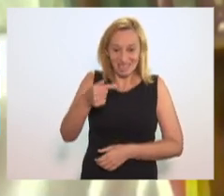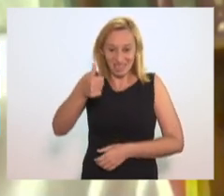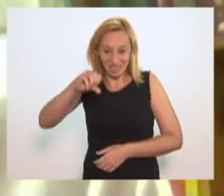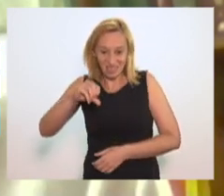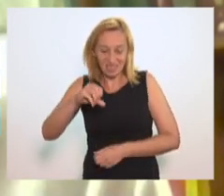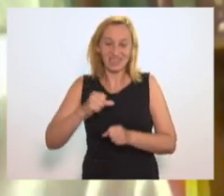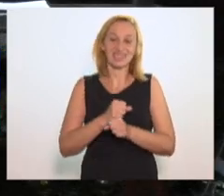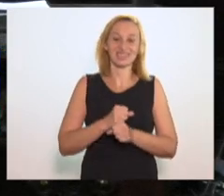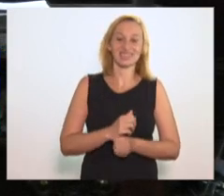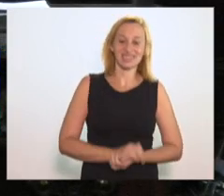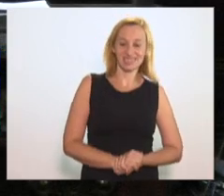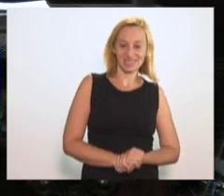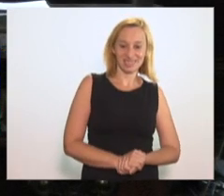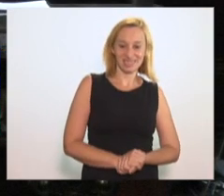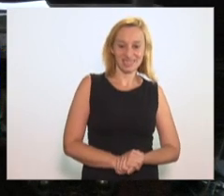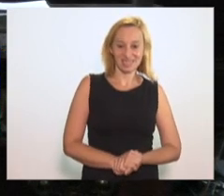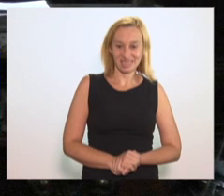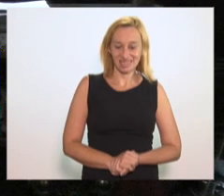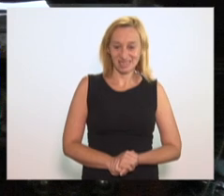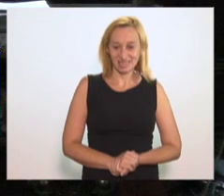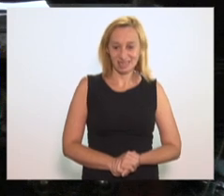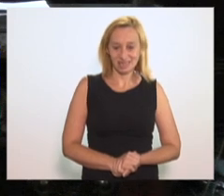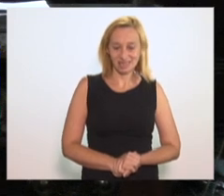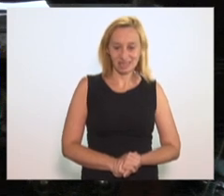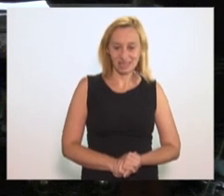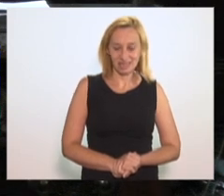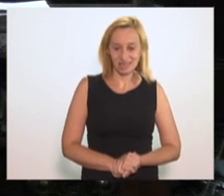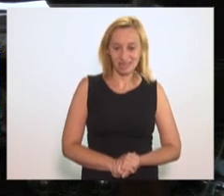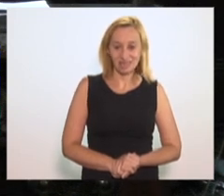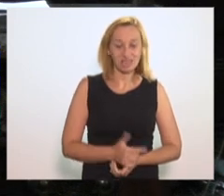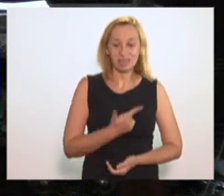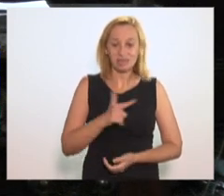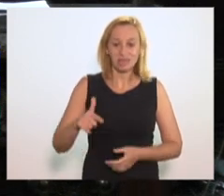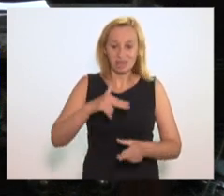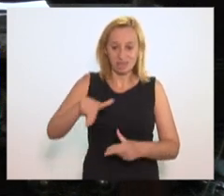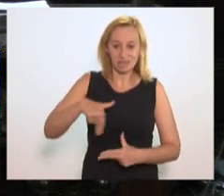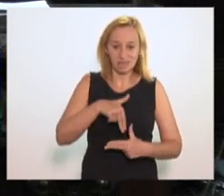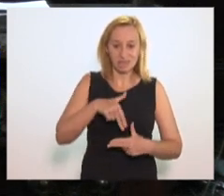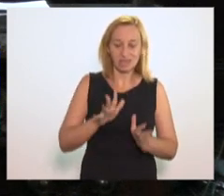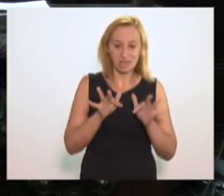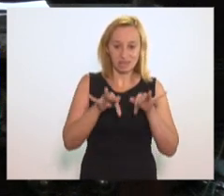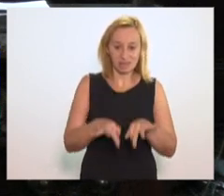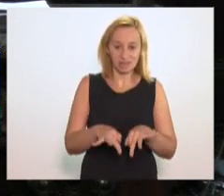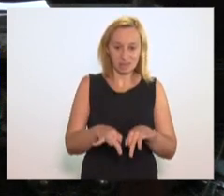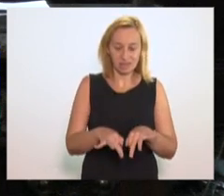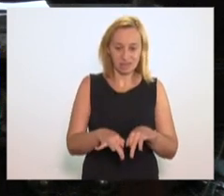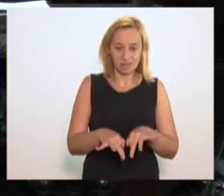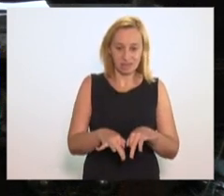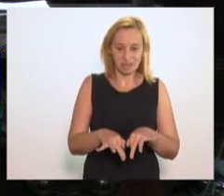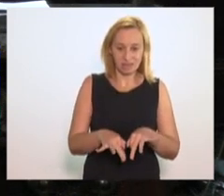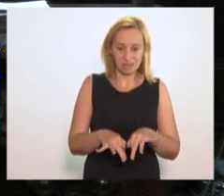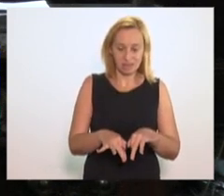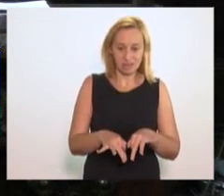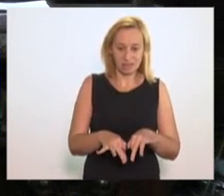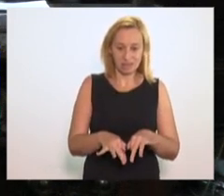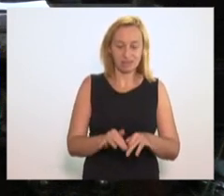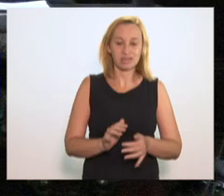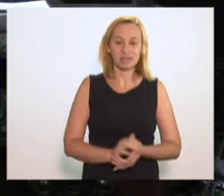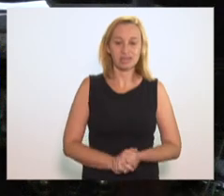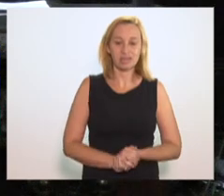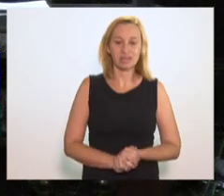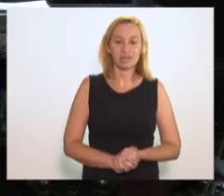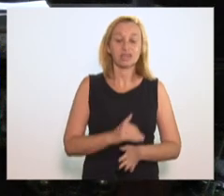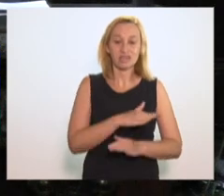não havendo mais orador inscrito a presidência parabéns a presente sessão